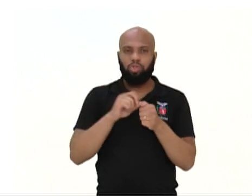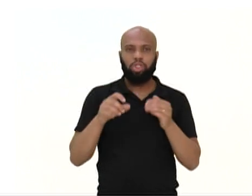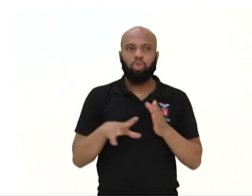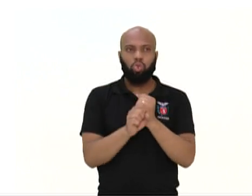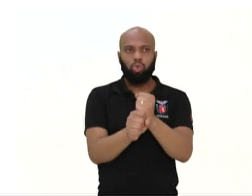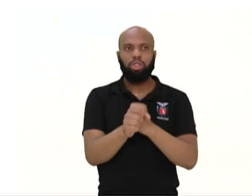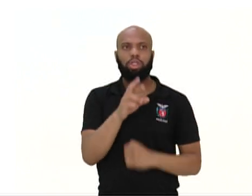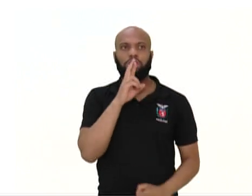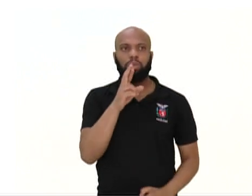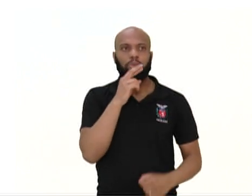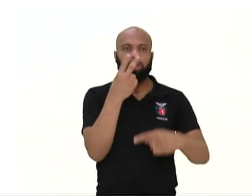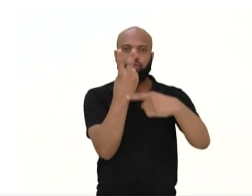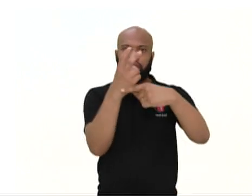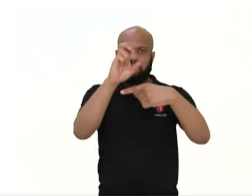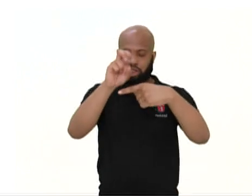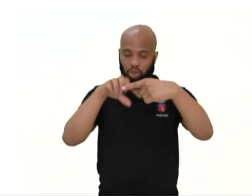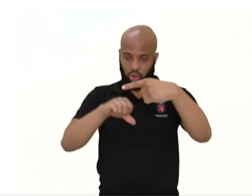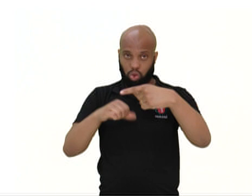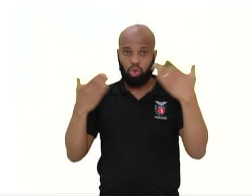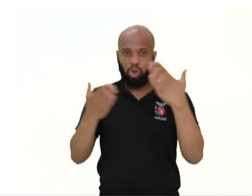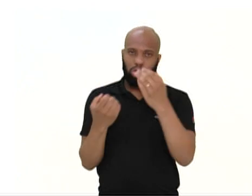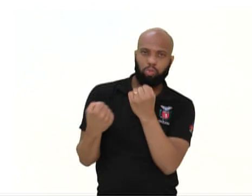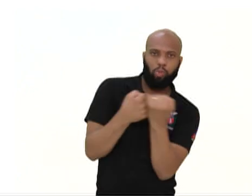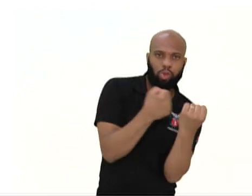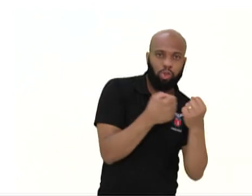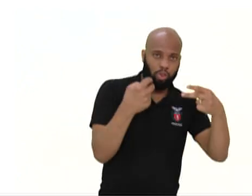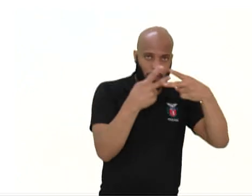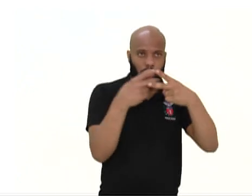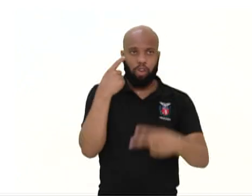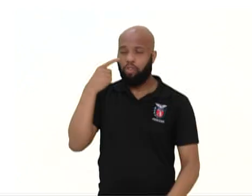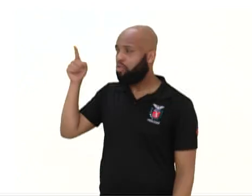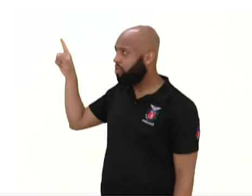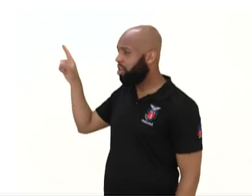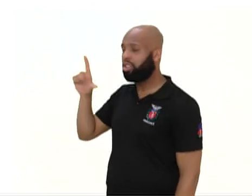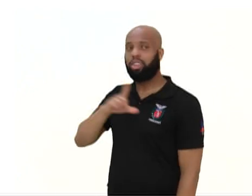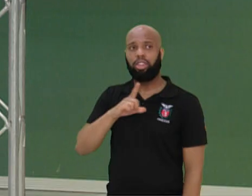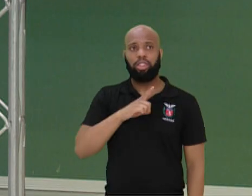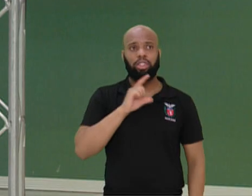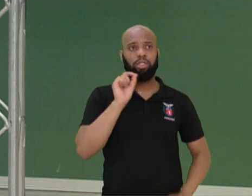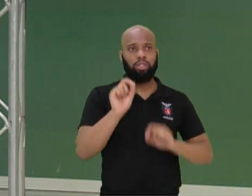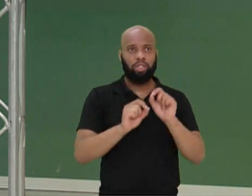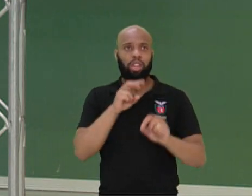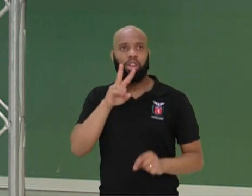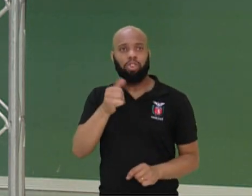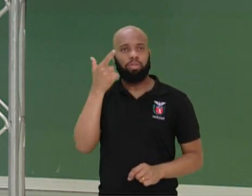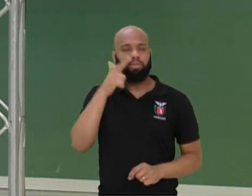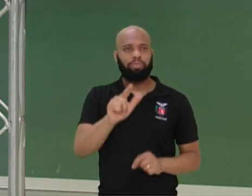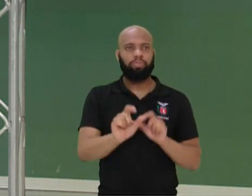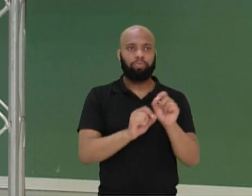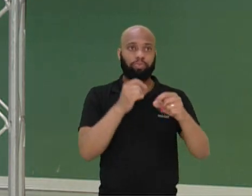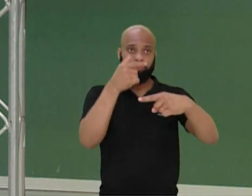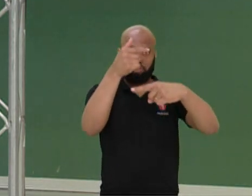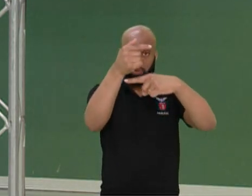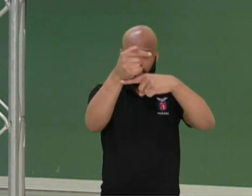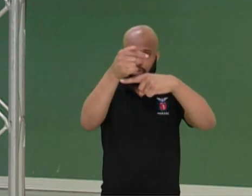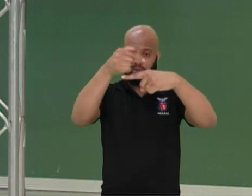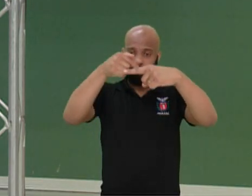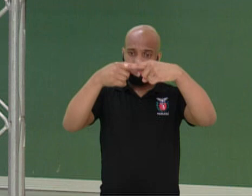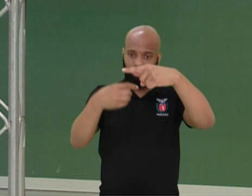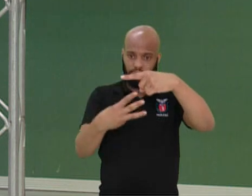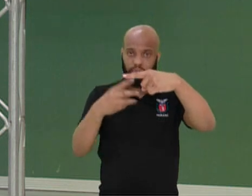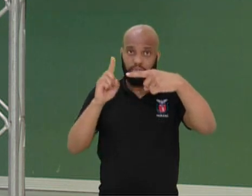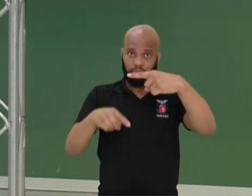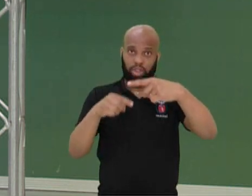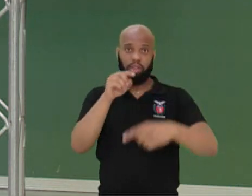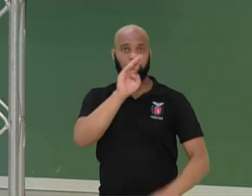nonos. Substituindo na minha fórmula de Bhaskara aqui, né? Menos b mais ou menos raiz de delta sobre 2a. O b era 7/3, né? Tá aqui a